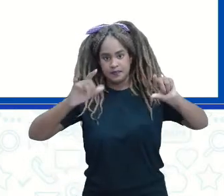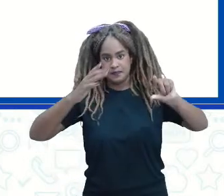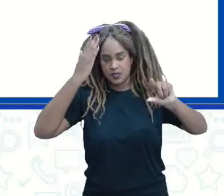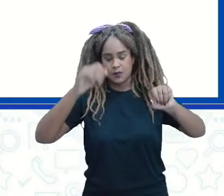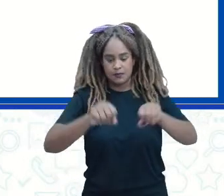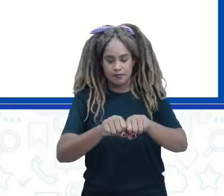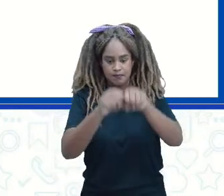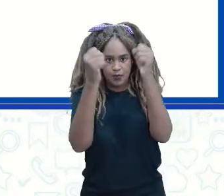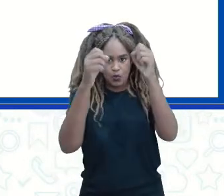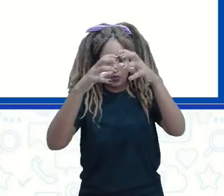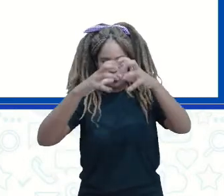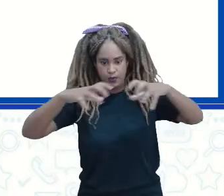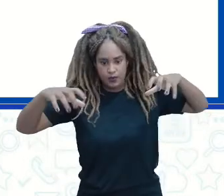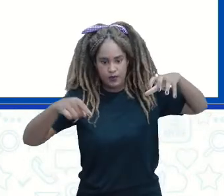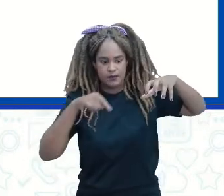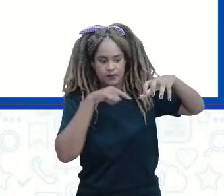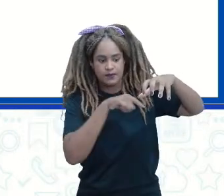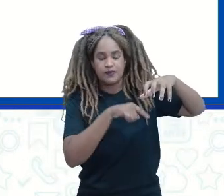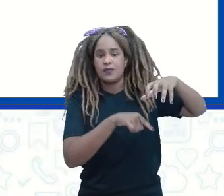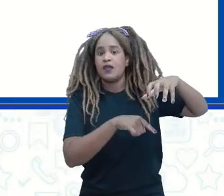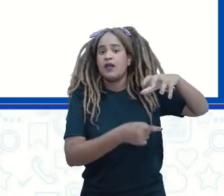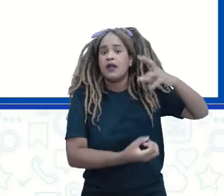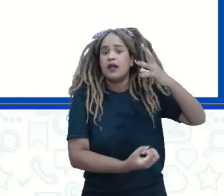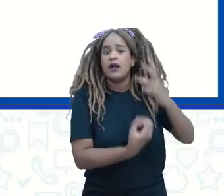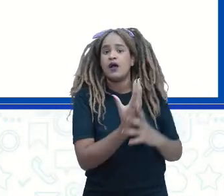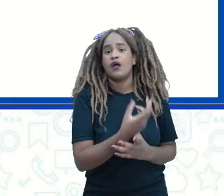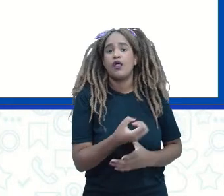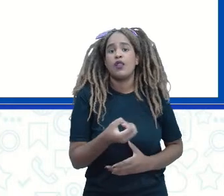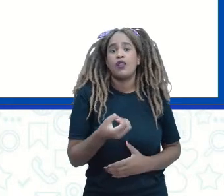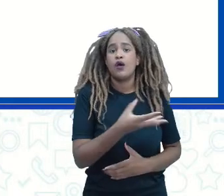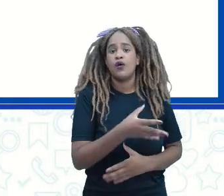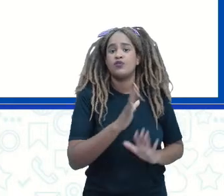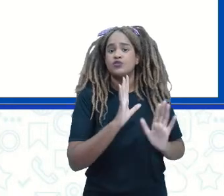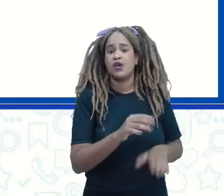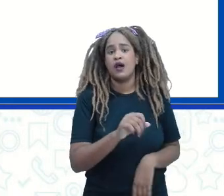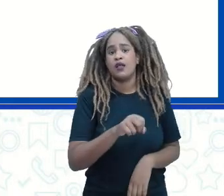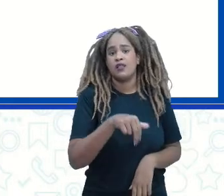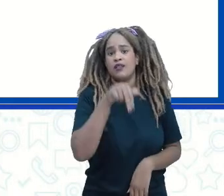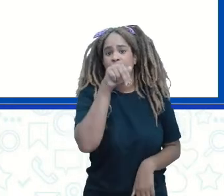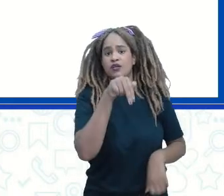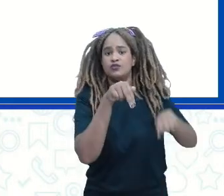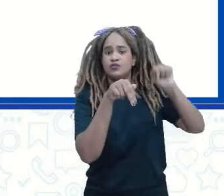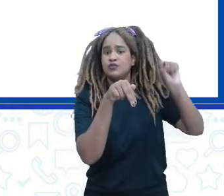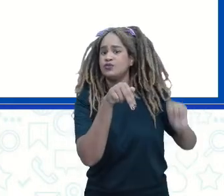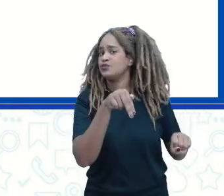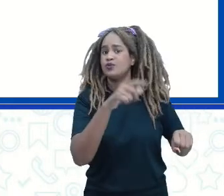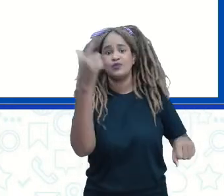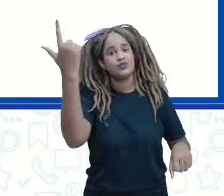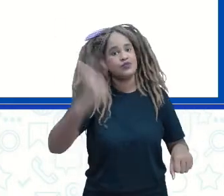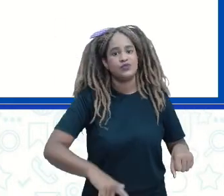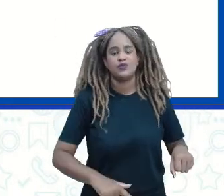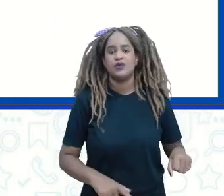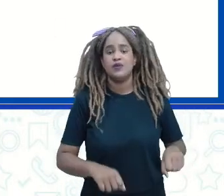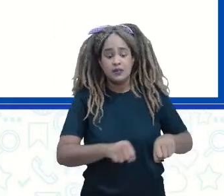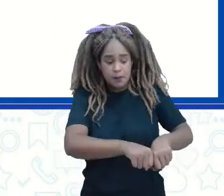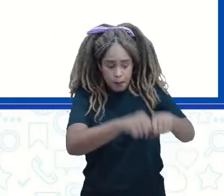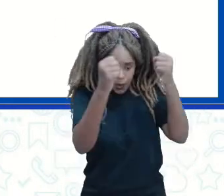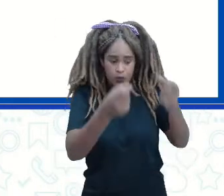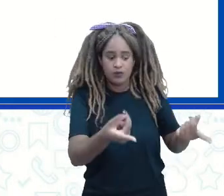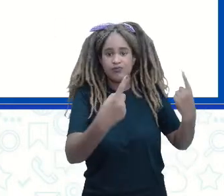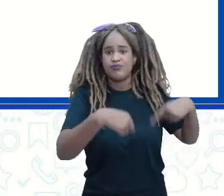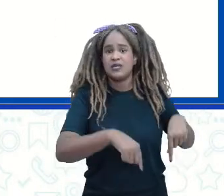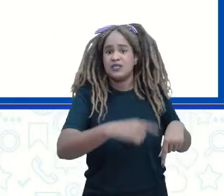quebrou aquele primeiro, ele já veio, ó, cada pedaço ali já tá com o polo norte e o polo sul novamente, ó. Você quebra de